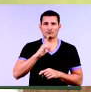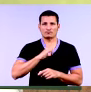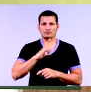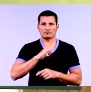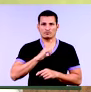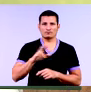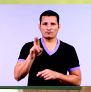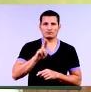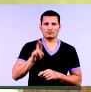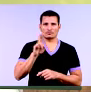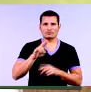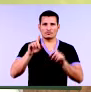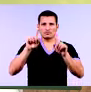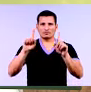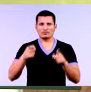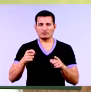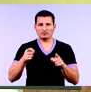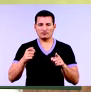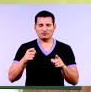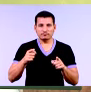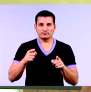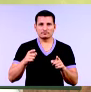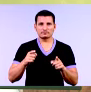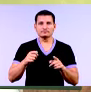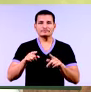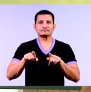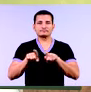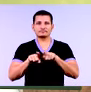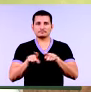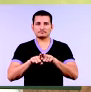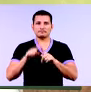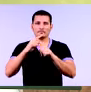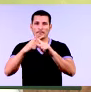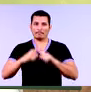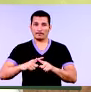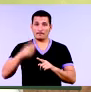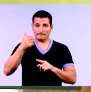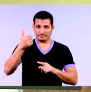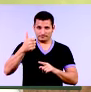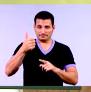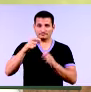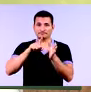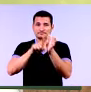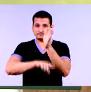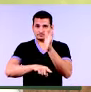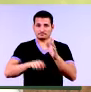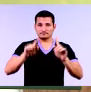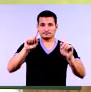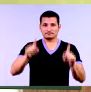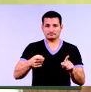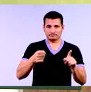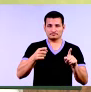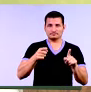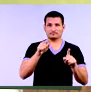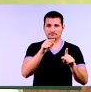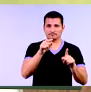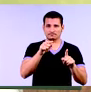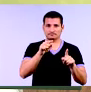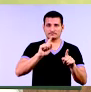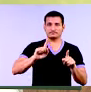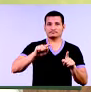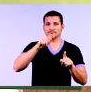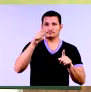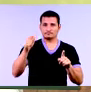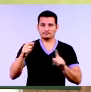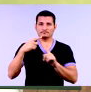a utilização dos parênteses e também da multiplicação. Então, a gente primeiro resolve a subtração, que está no primeiro parênteses, depois a gente